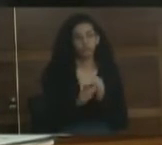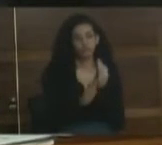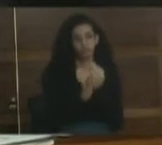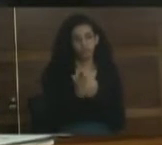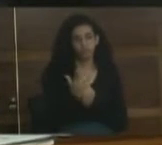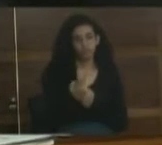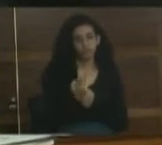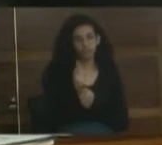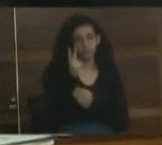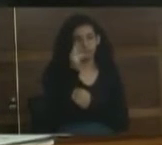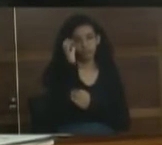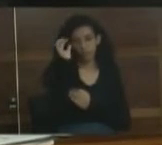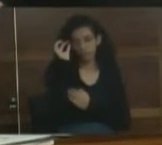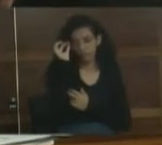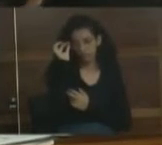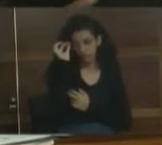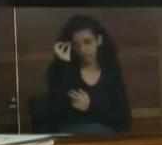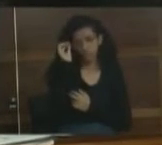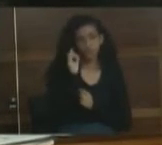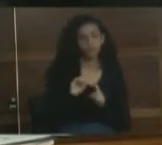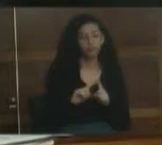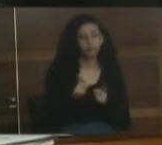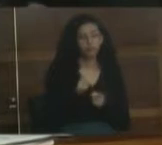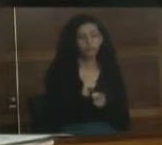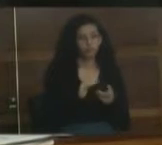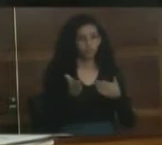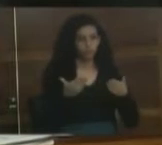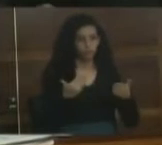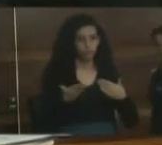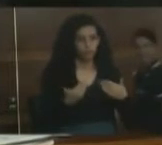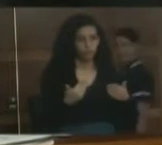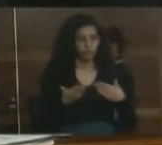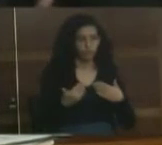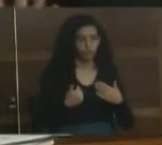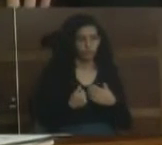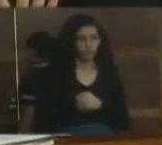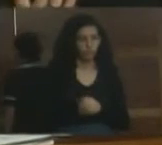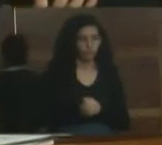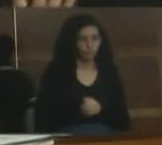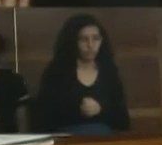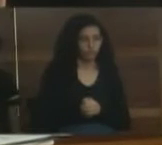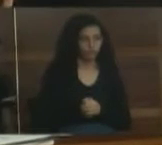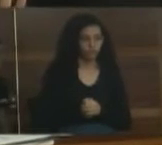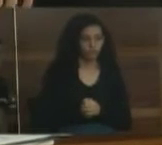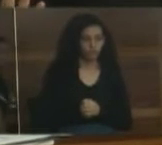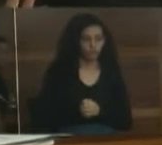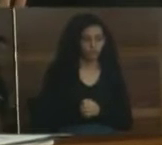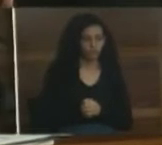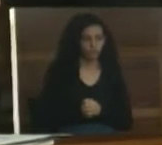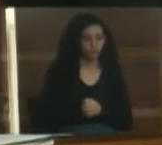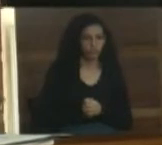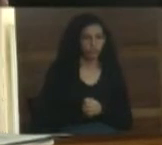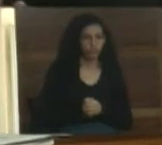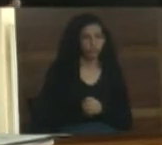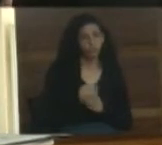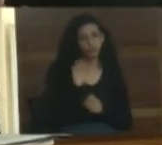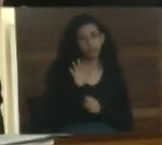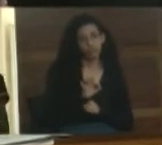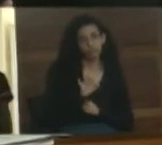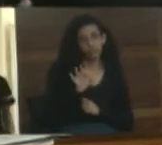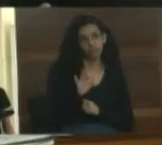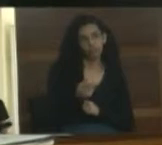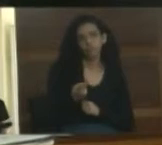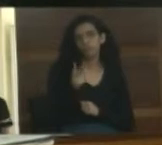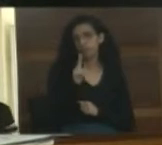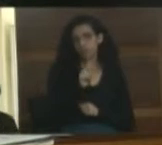redução de gasto de pessoal e sem aumento de arrecadação então consequentemente índice percentual em ainda